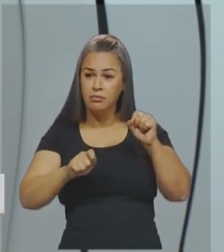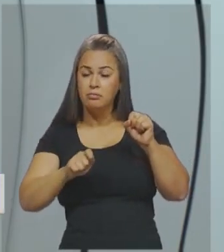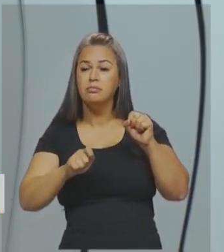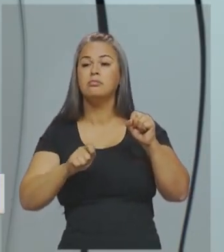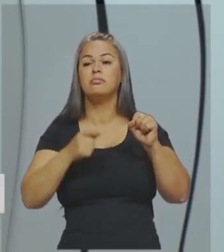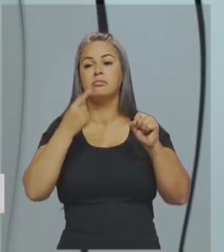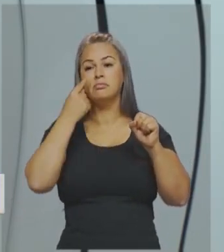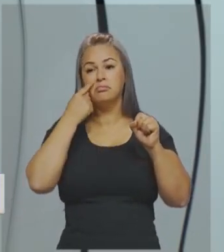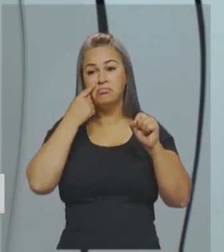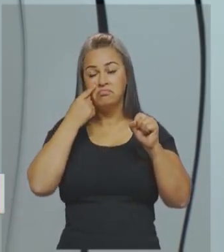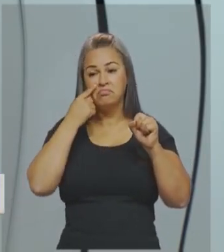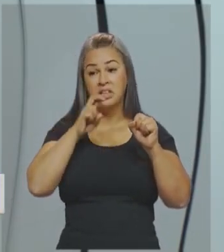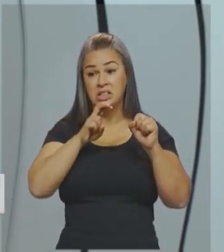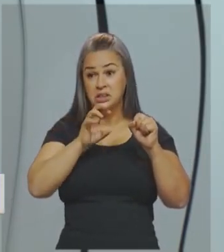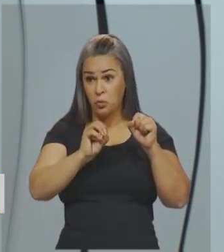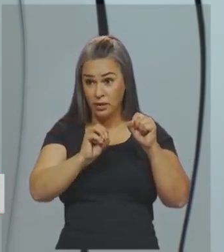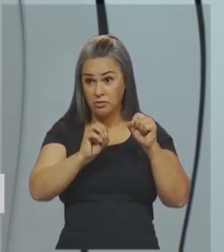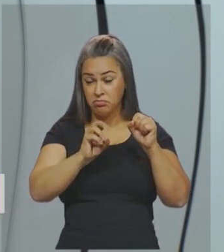50